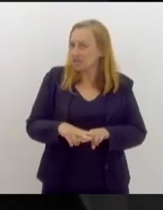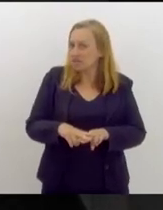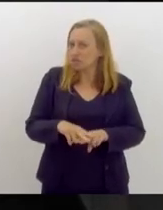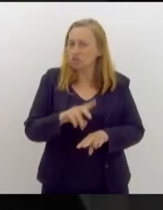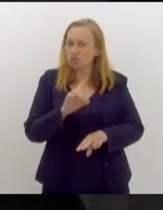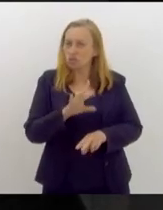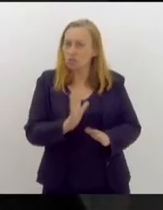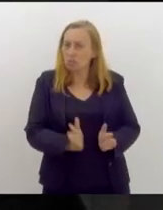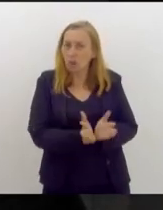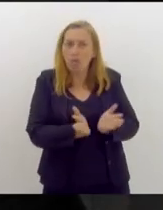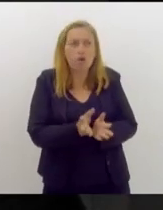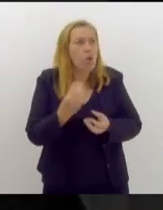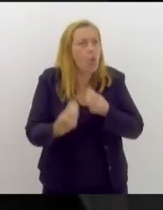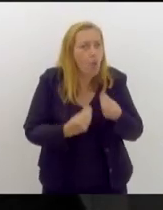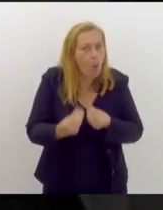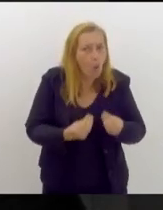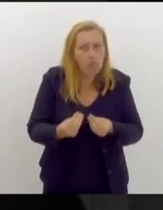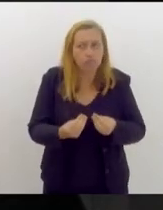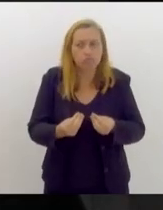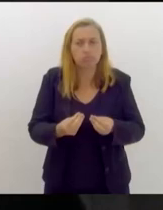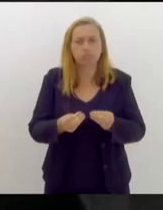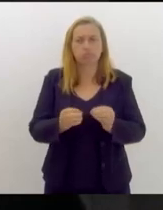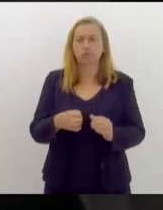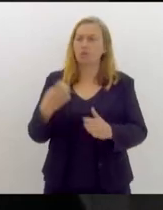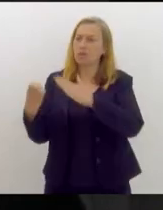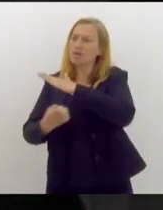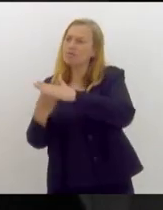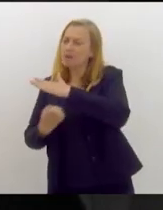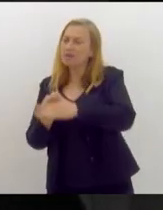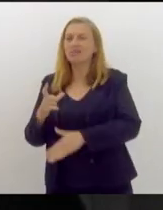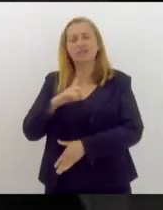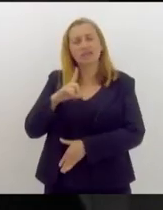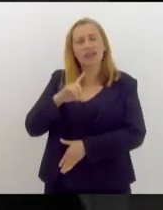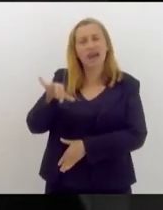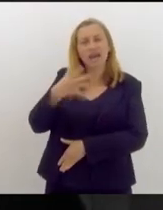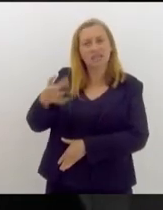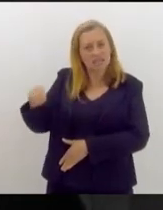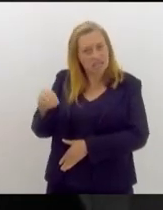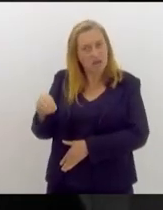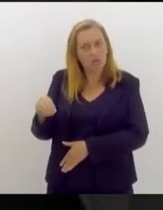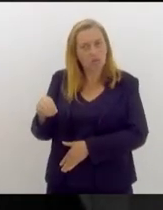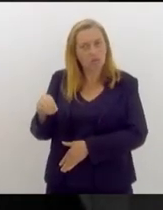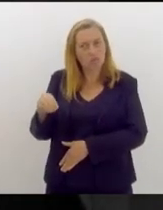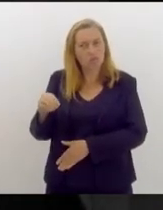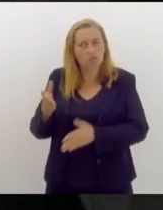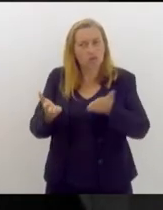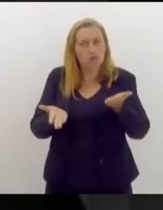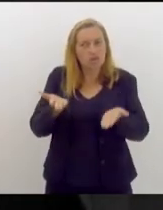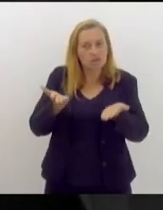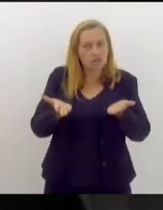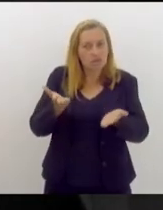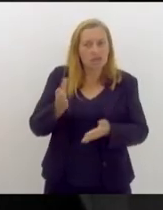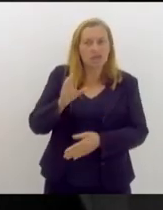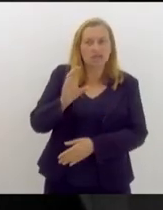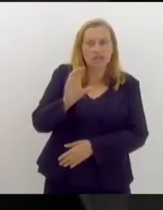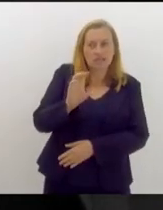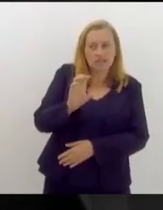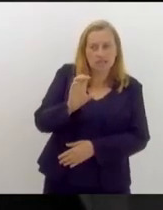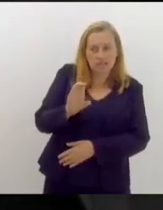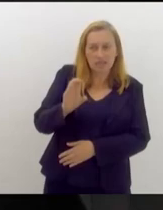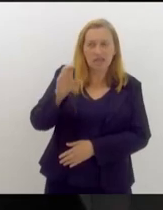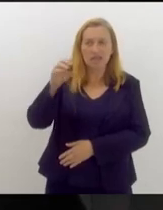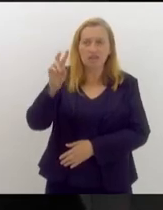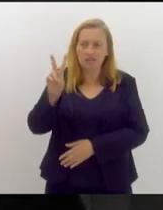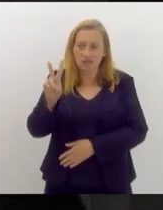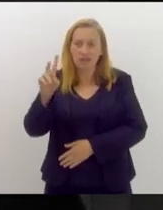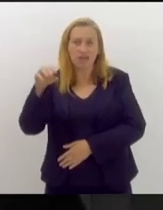uma empresa que tem ações na bolsa que é regulada pela cvm comissão